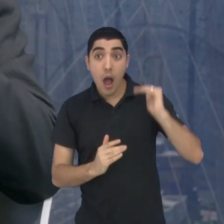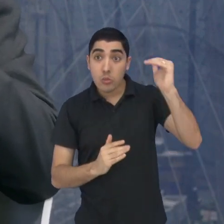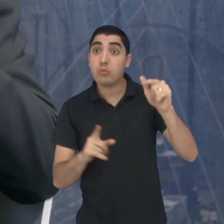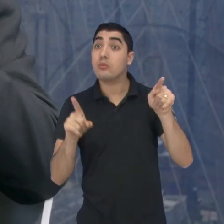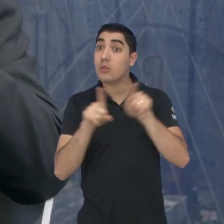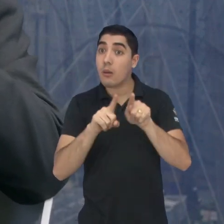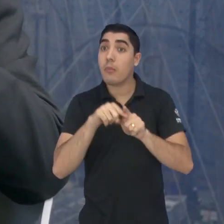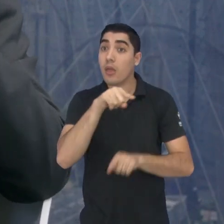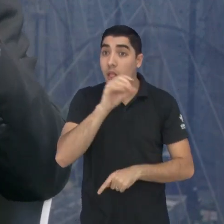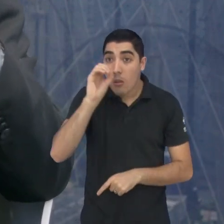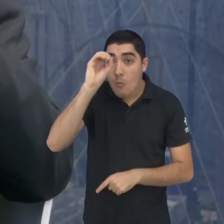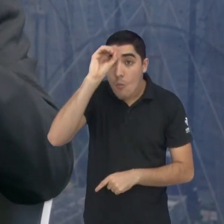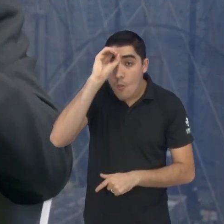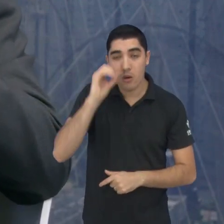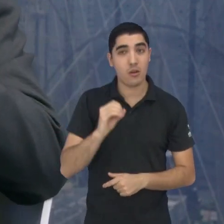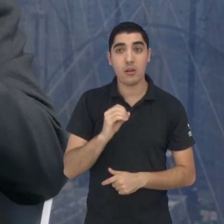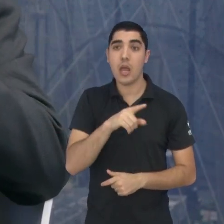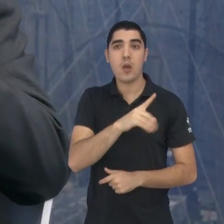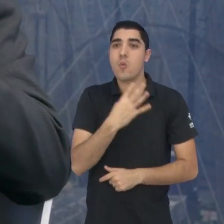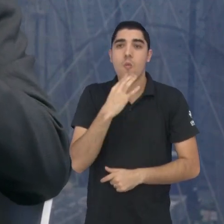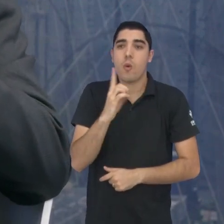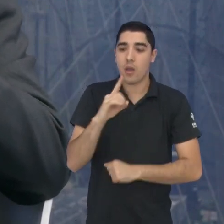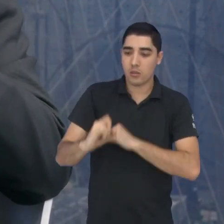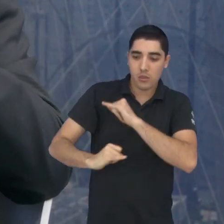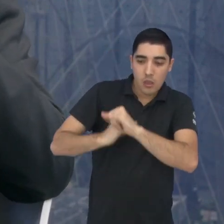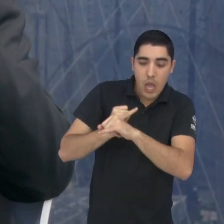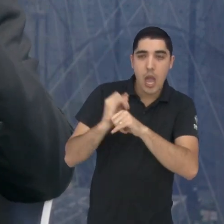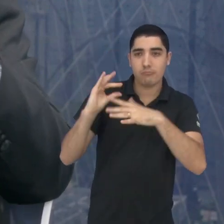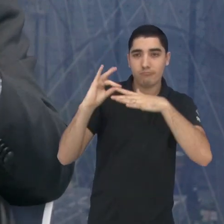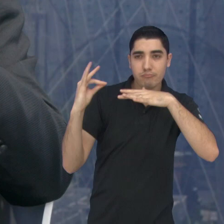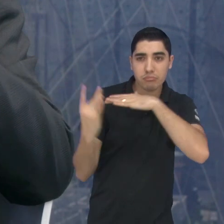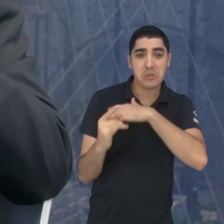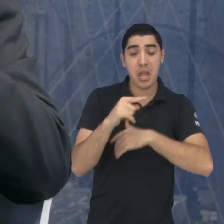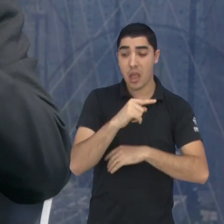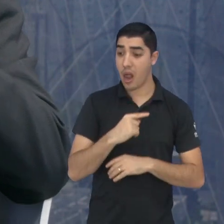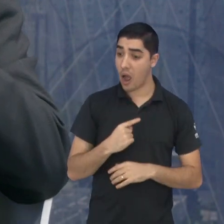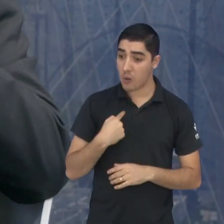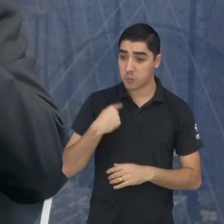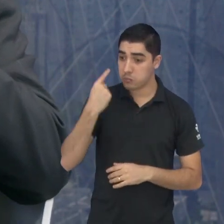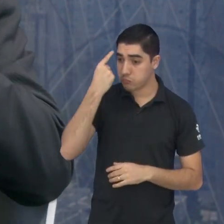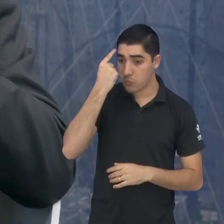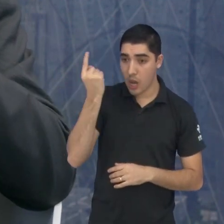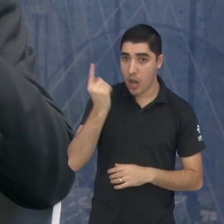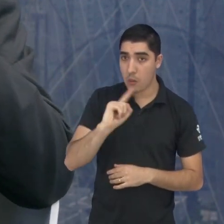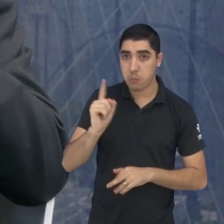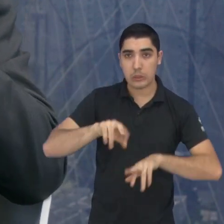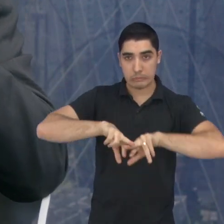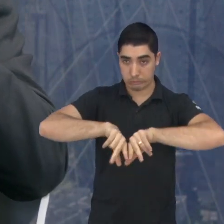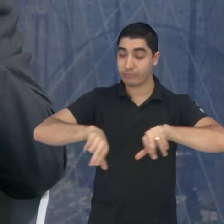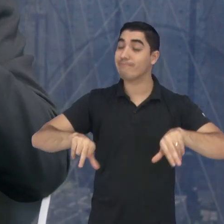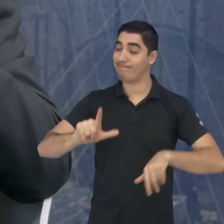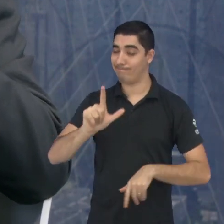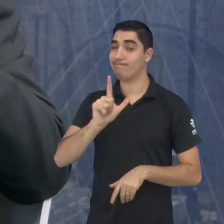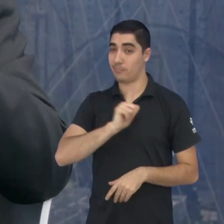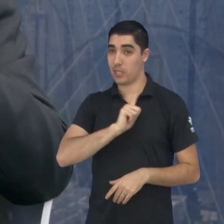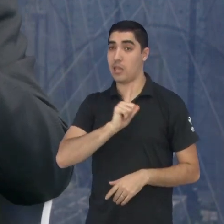quando estão lidando com a internet, com redes sociais, da forma como se expõem, da forma como relatam